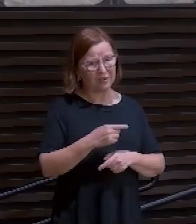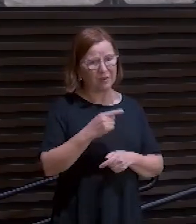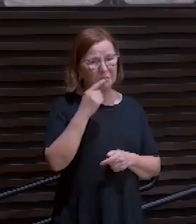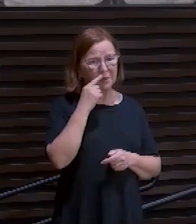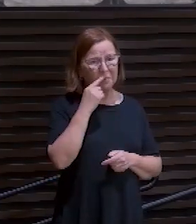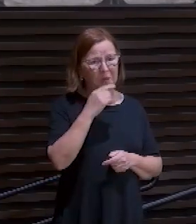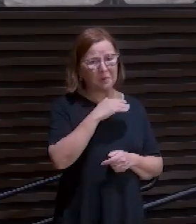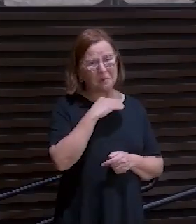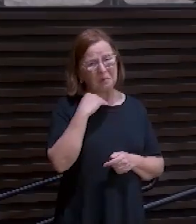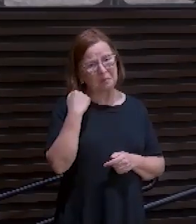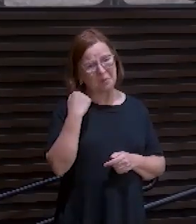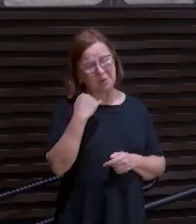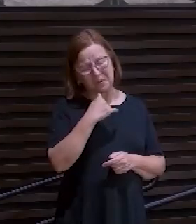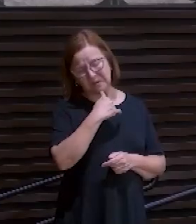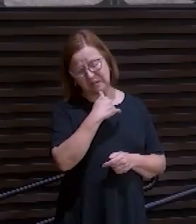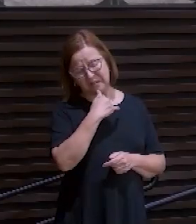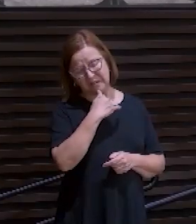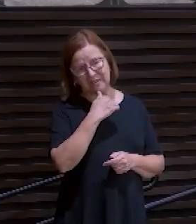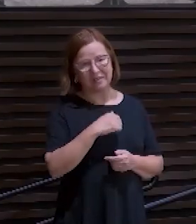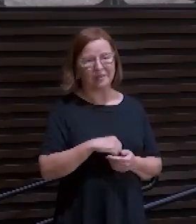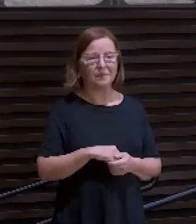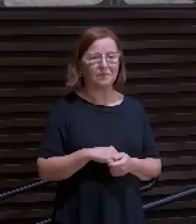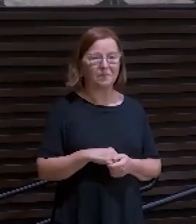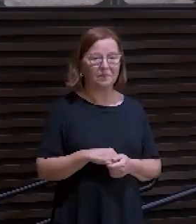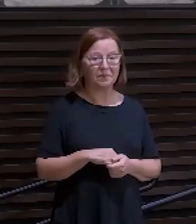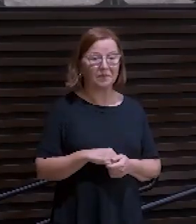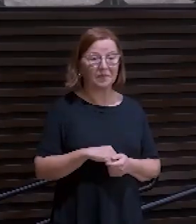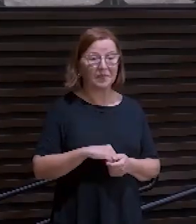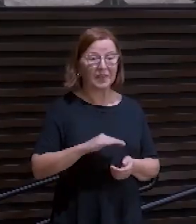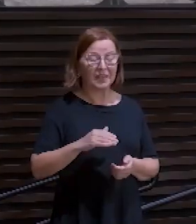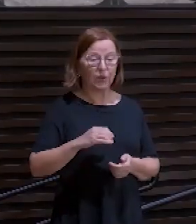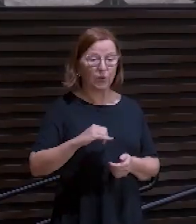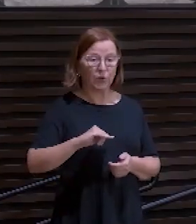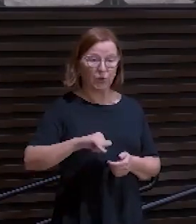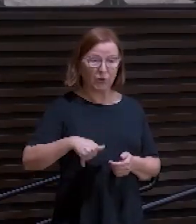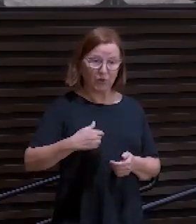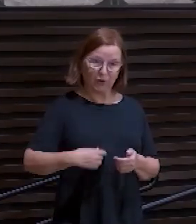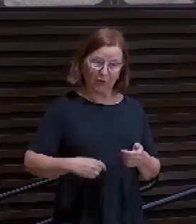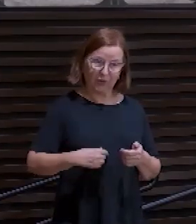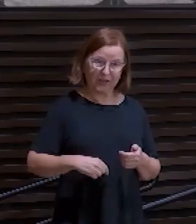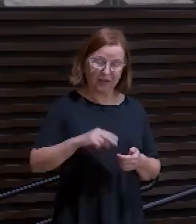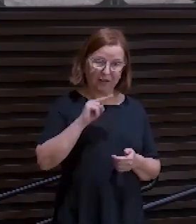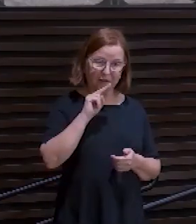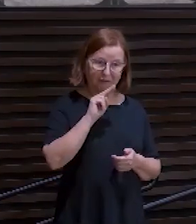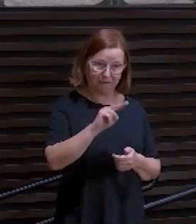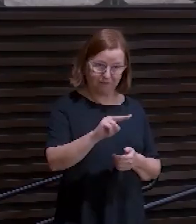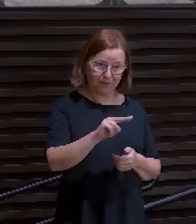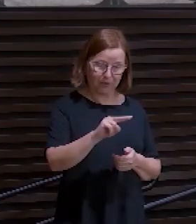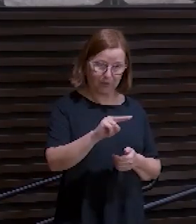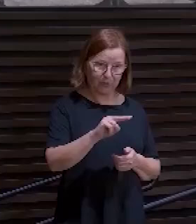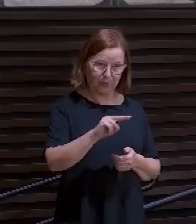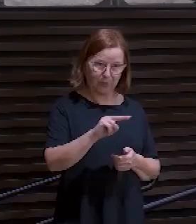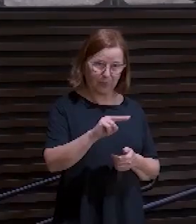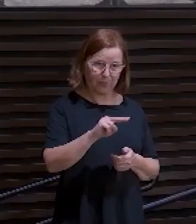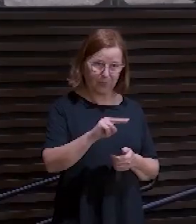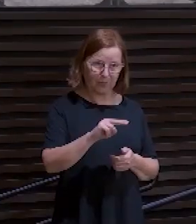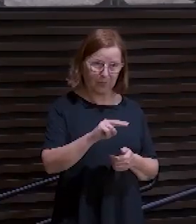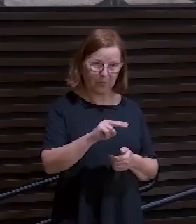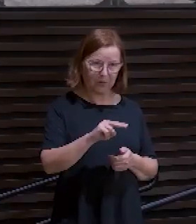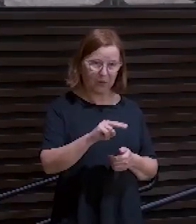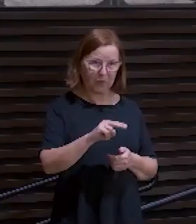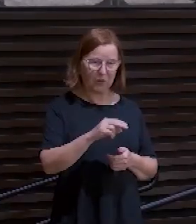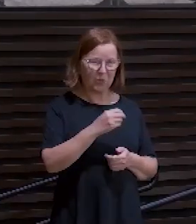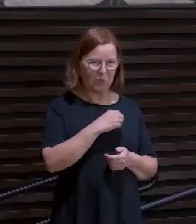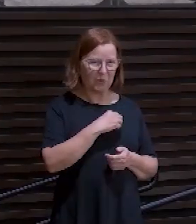E José viu a avareza, a inveja e todas as outras mazelas da sua